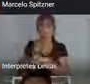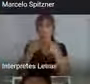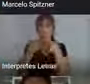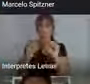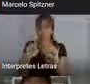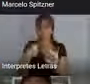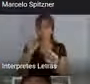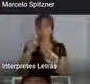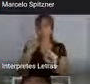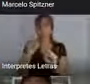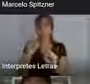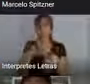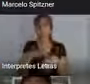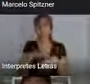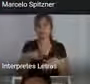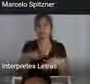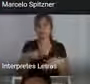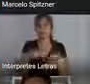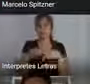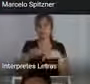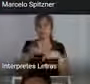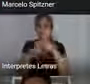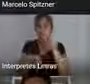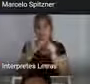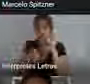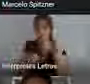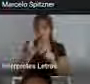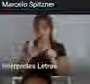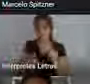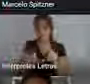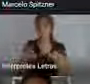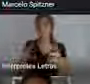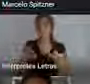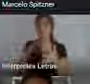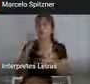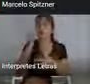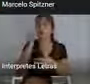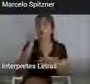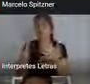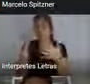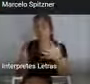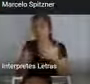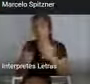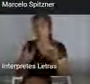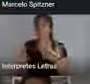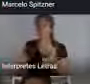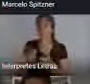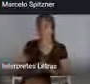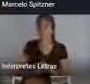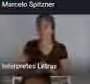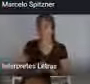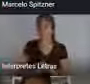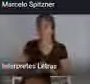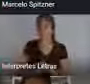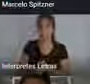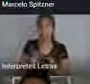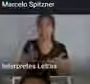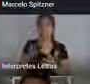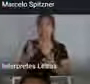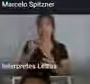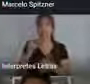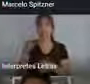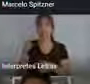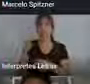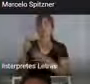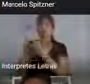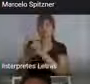comunidades quilombolas e indígenas? Quais observações você pode pontuar? Parabéns pelo excelente trabalho, muito lindo e emocionante. Então, a